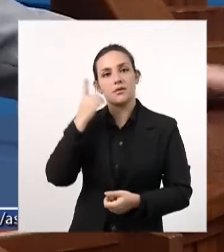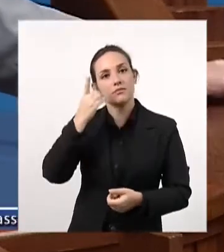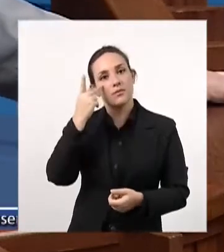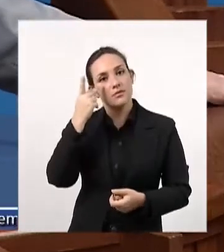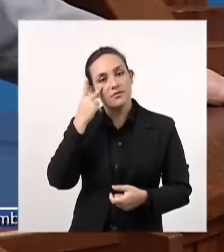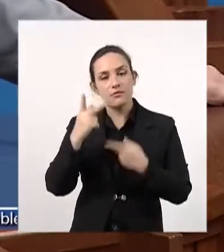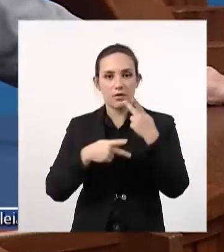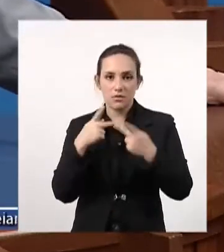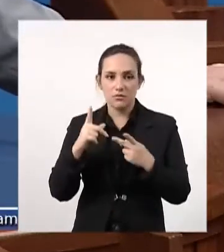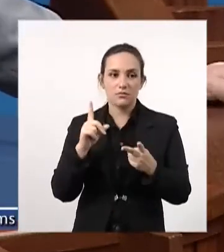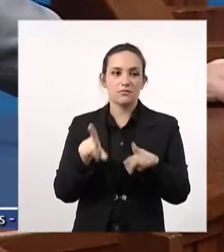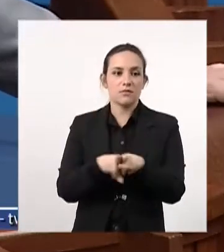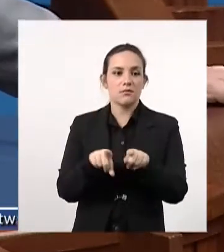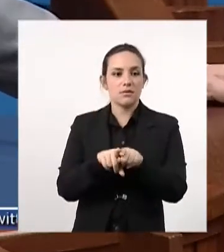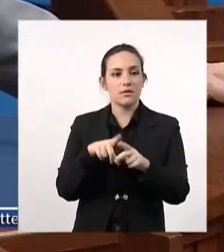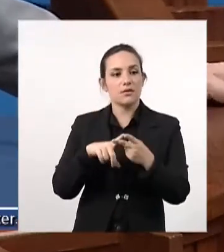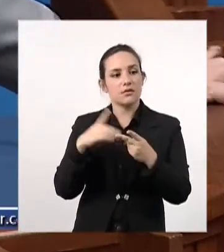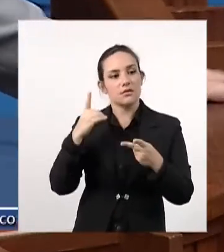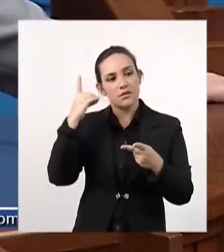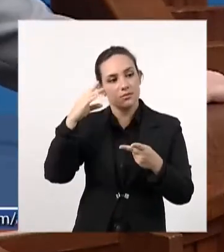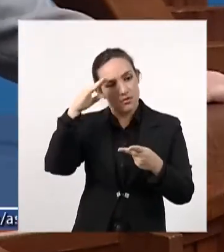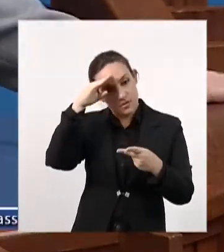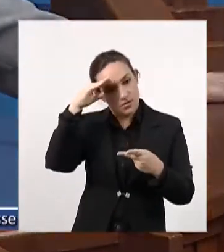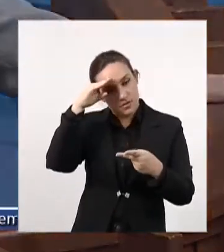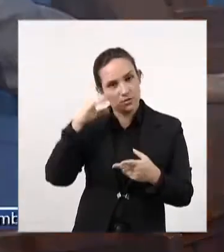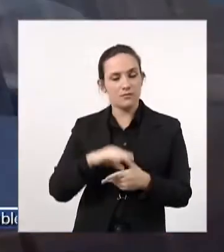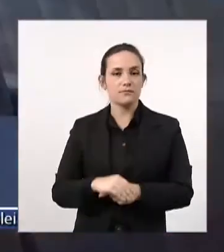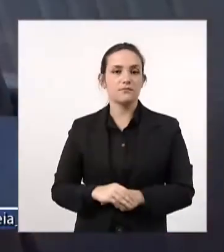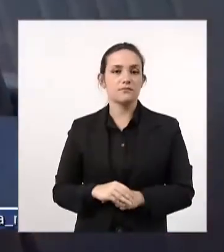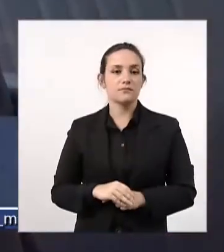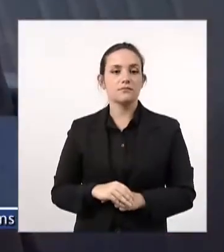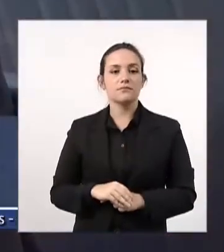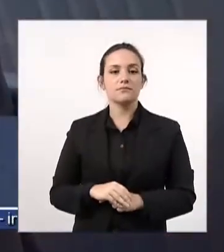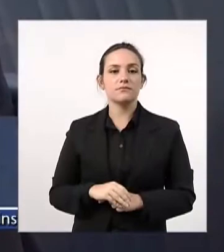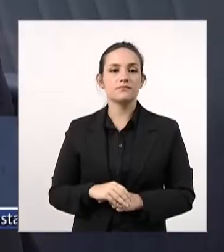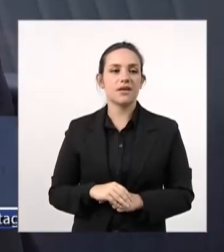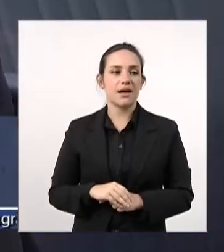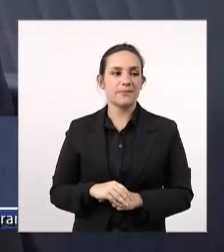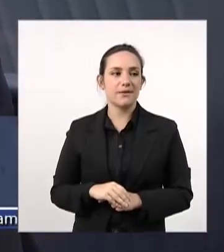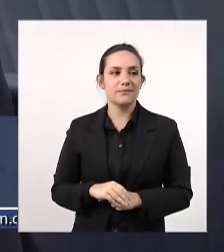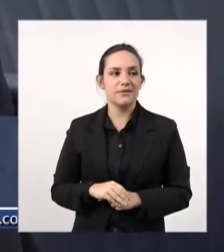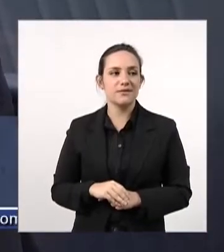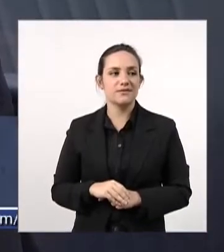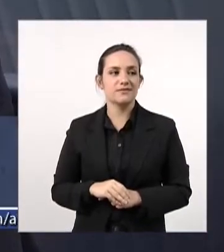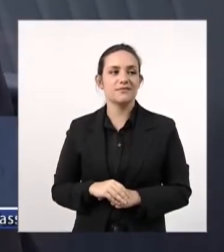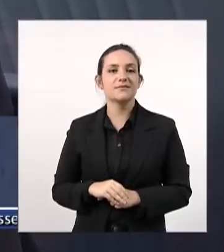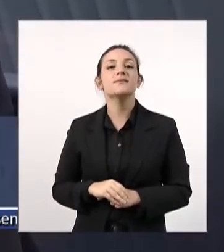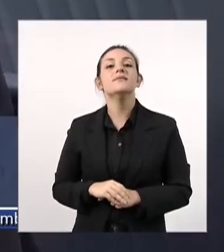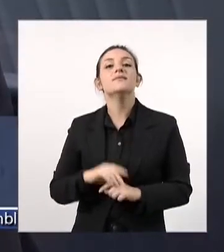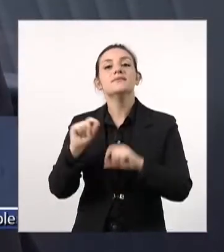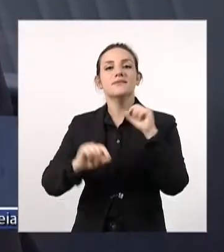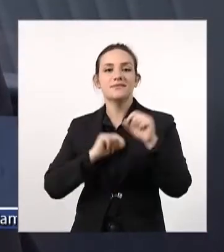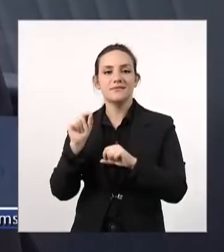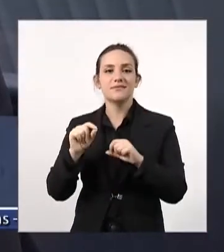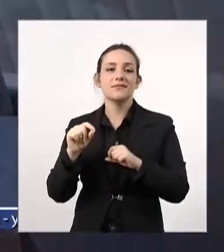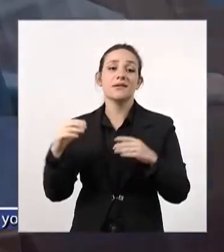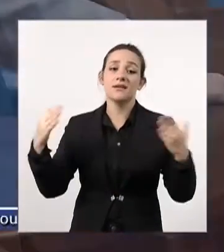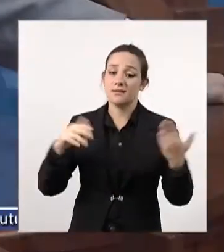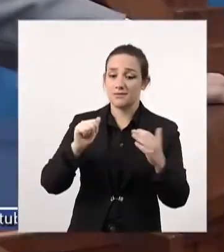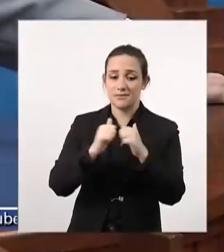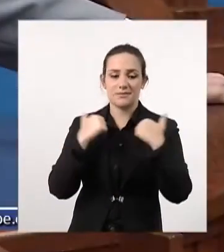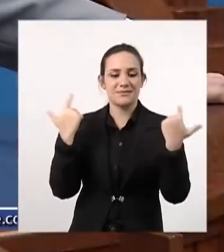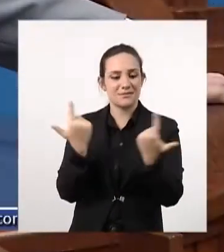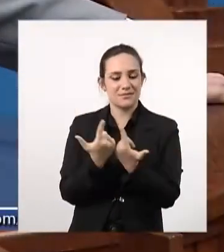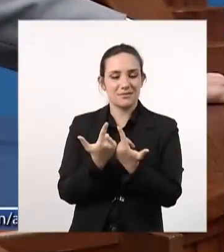pelo deputado Cabo Almir, essa casa, ela enfrentou, ao longo dos anos,